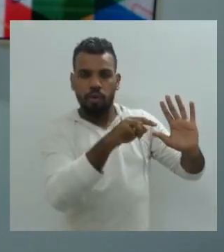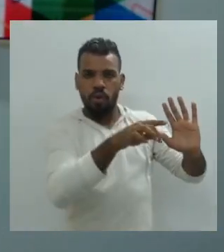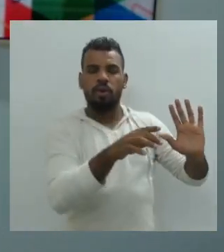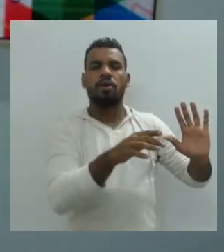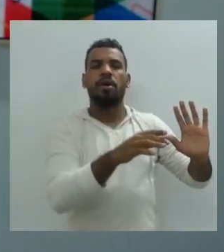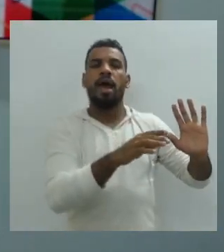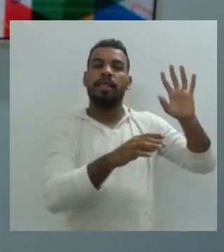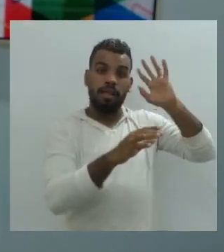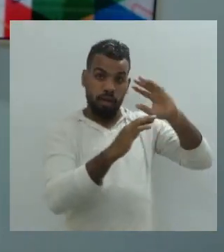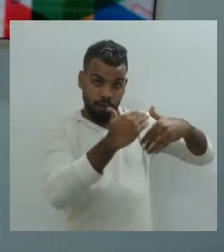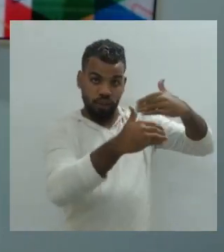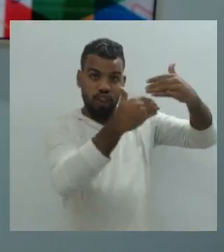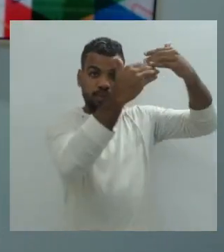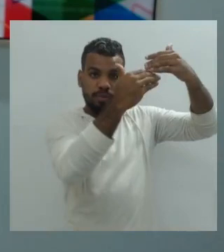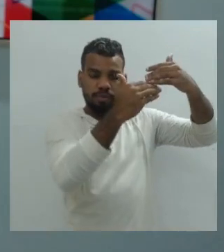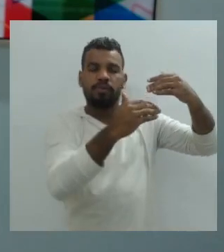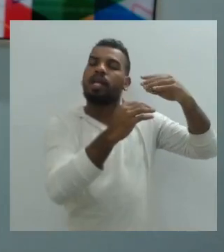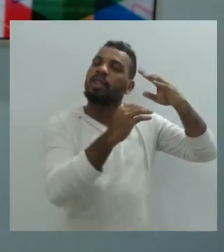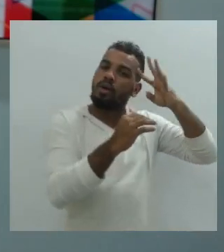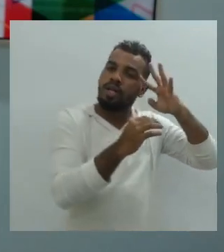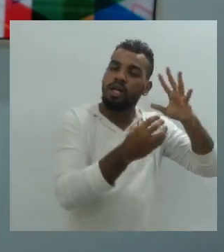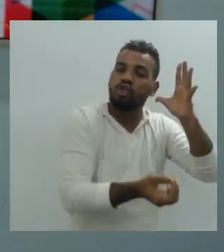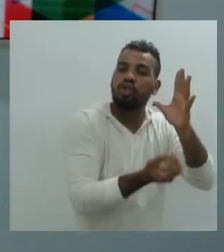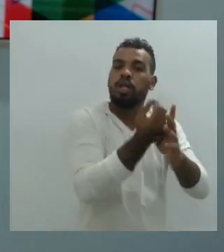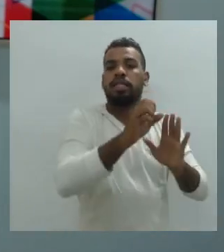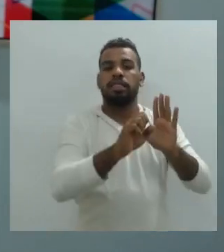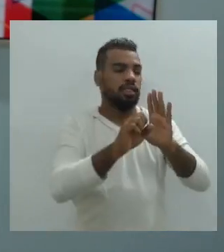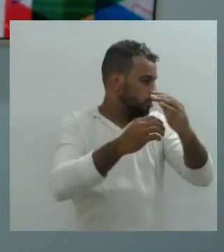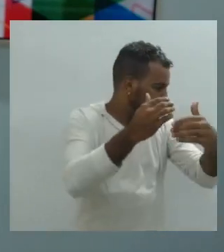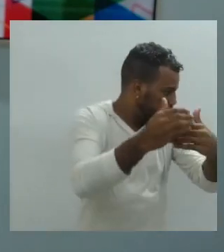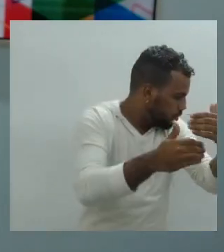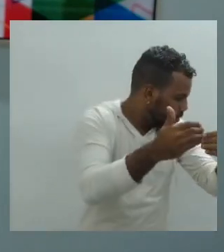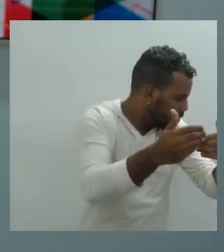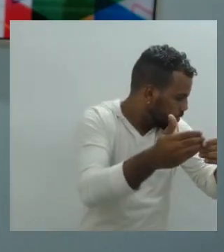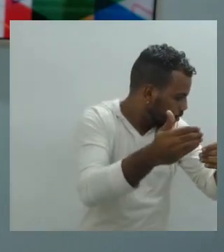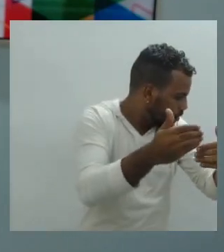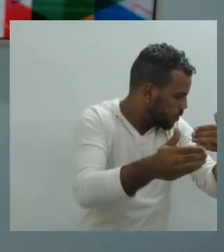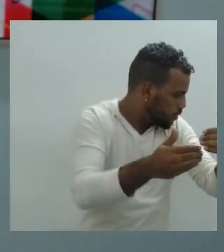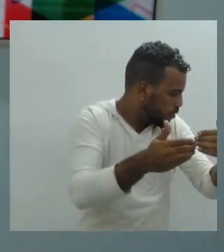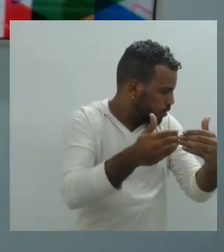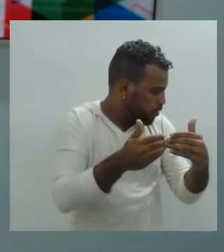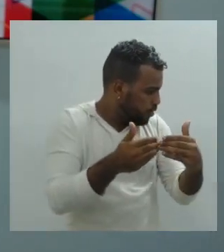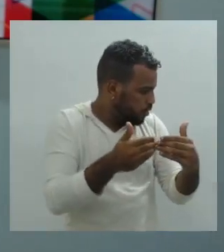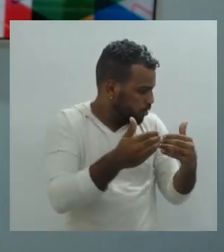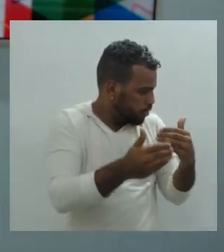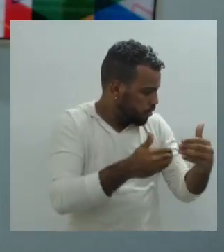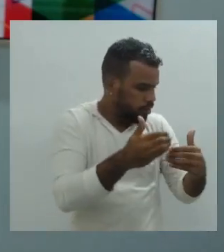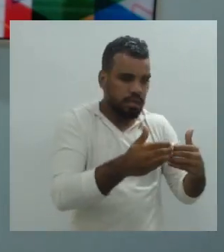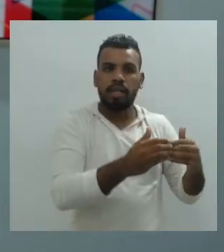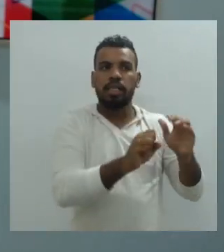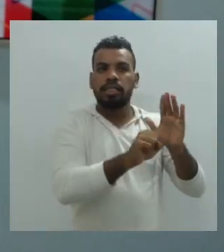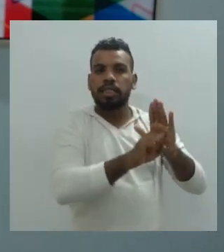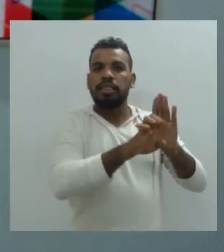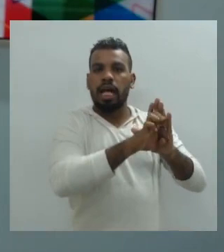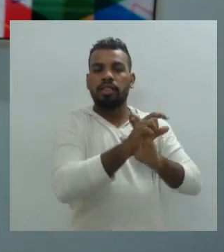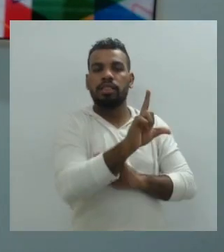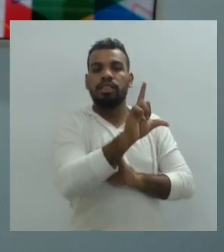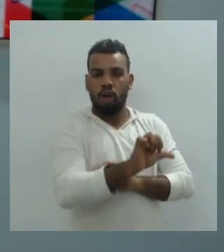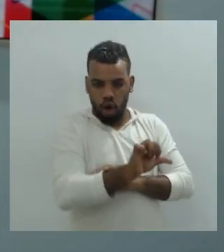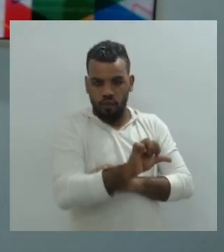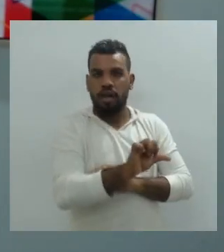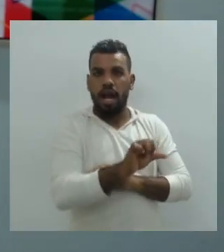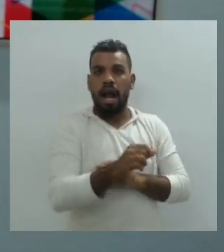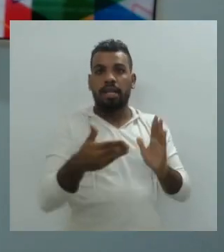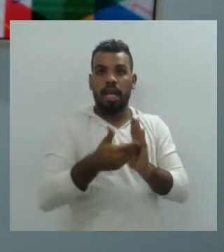é uma teoria científica que surgiu no século XIX e que ainda hoje é a mais aceita dentro do